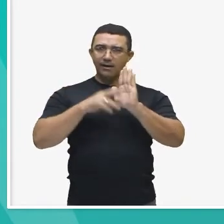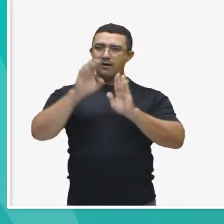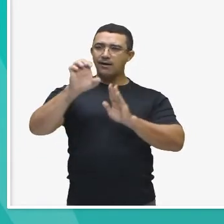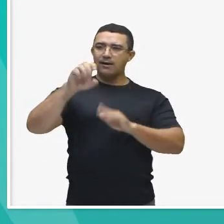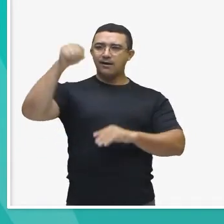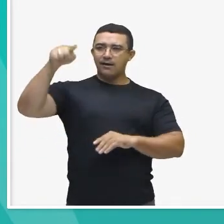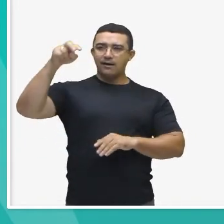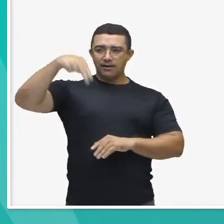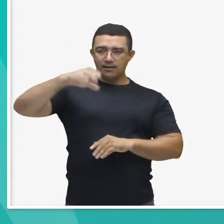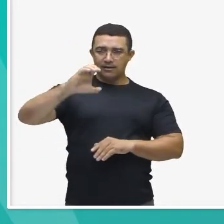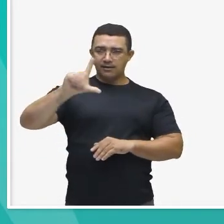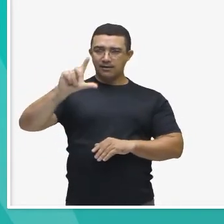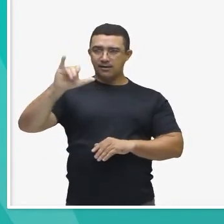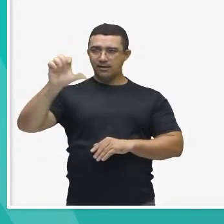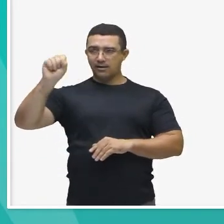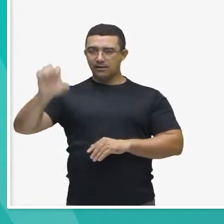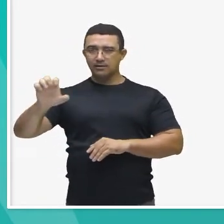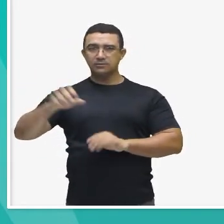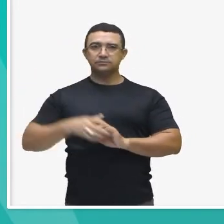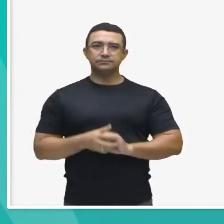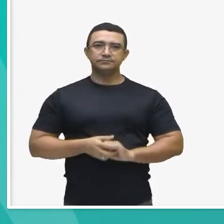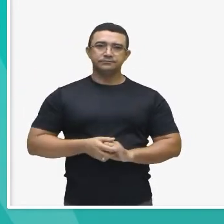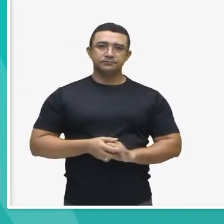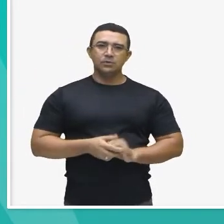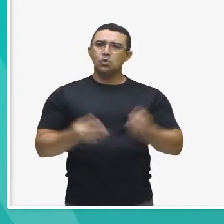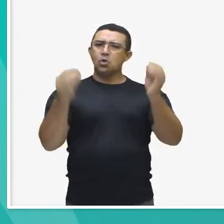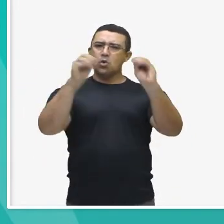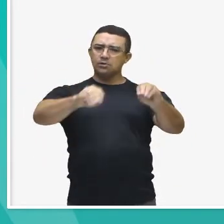né? Então, a sua colocação